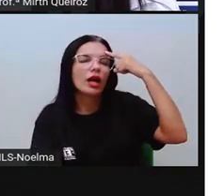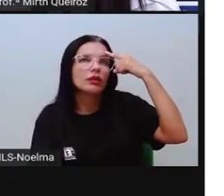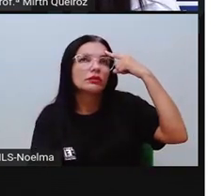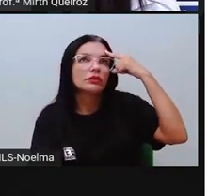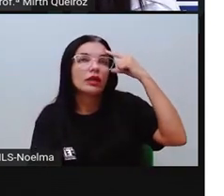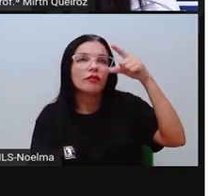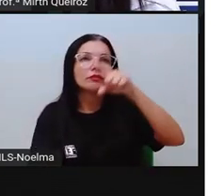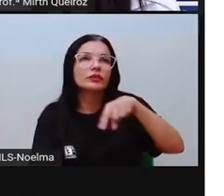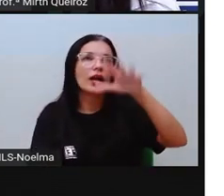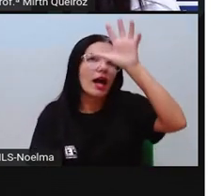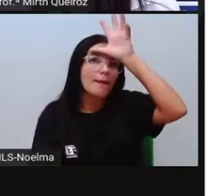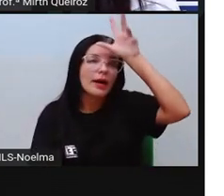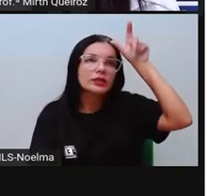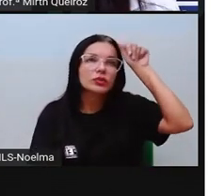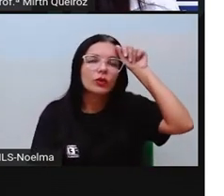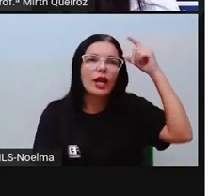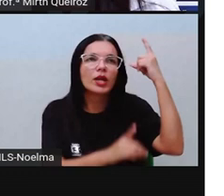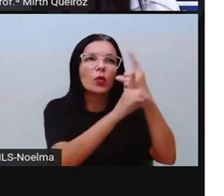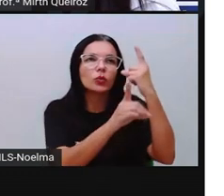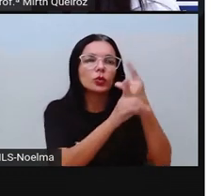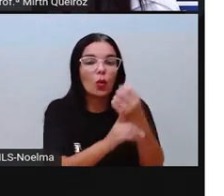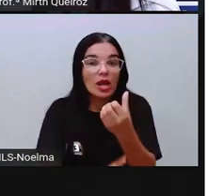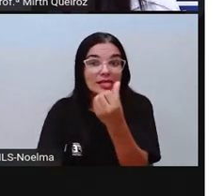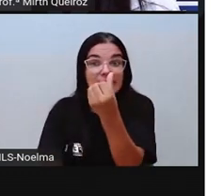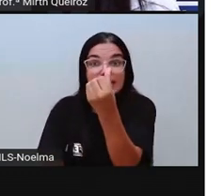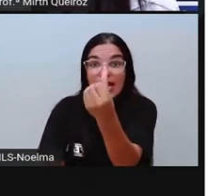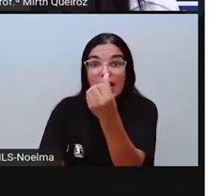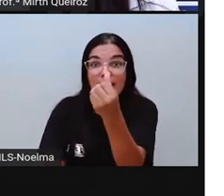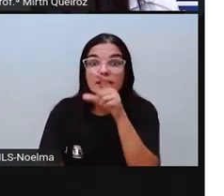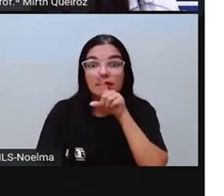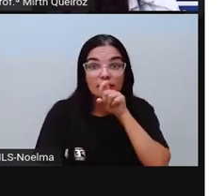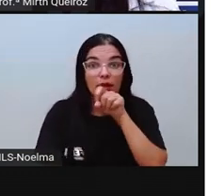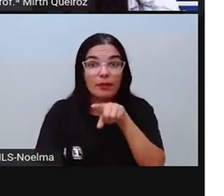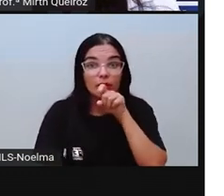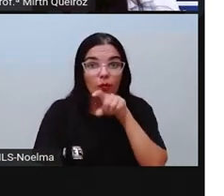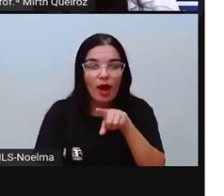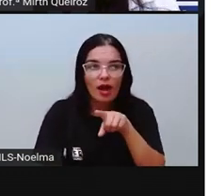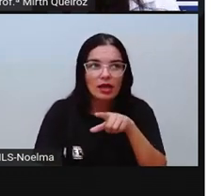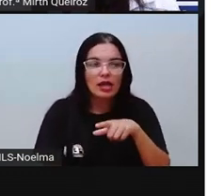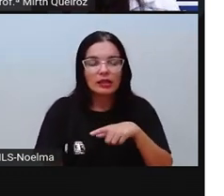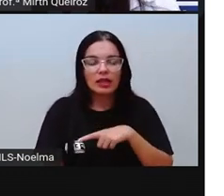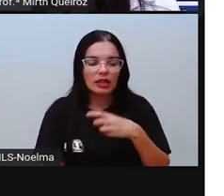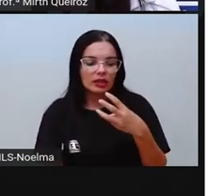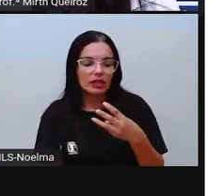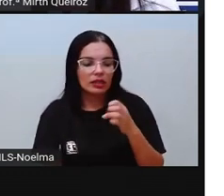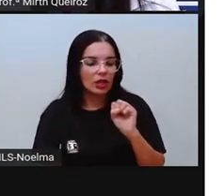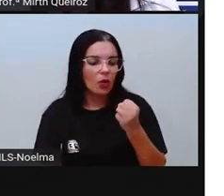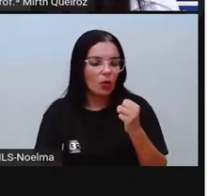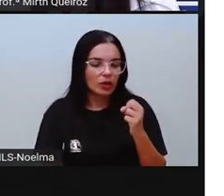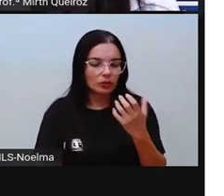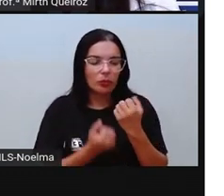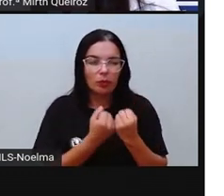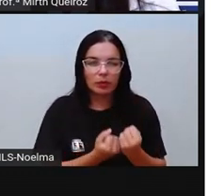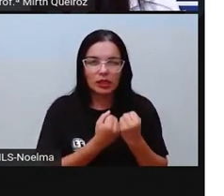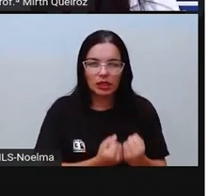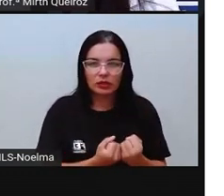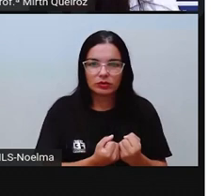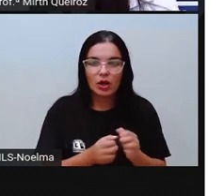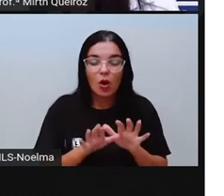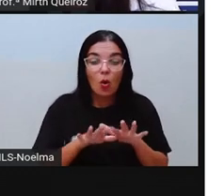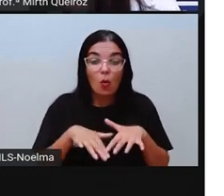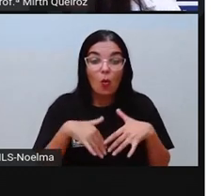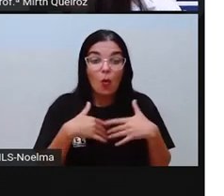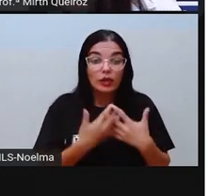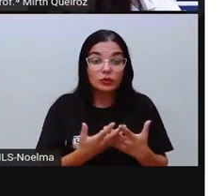de 38 quilos cada. Quantos quilos têm esses animais juntos?